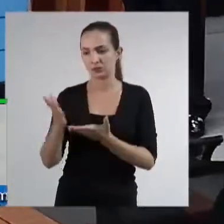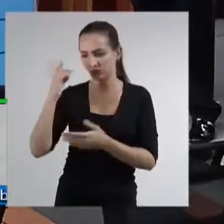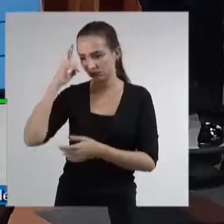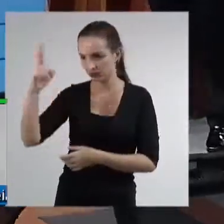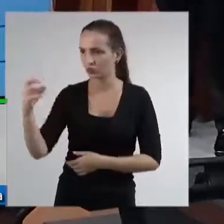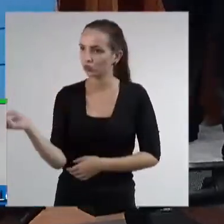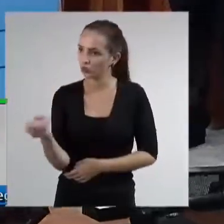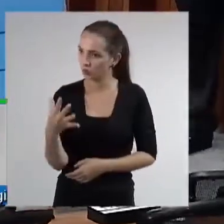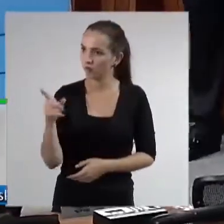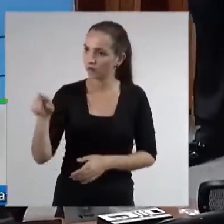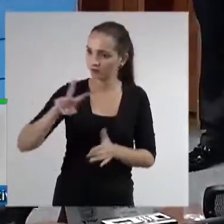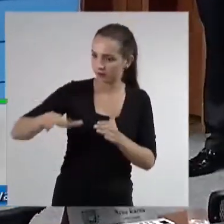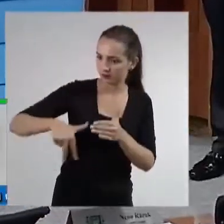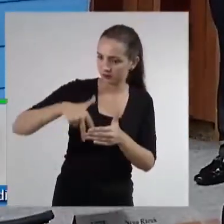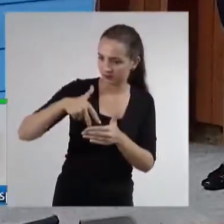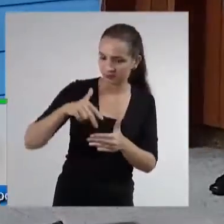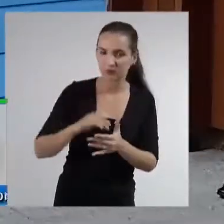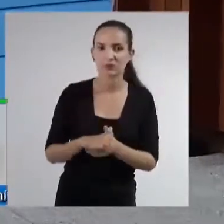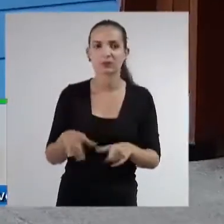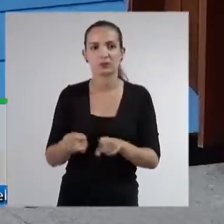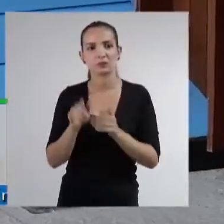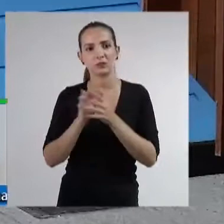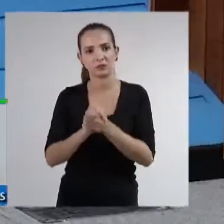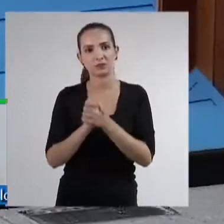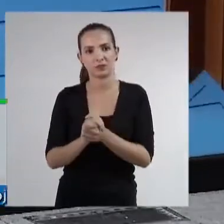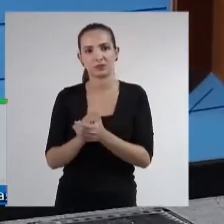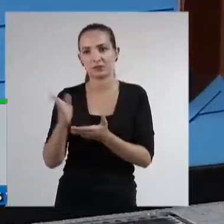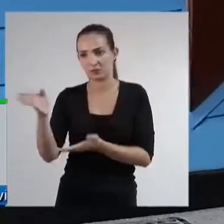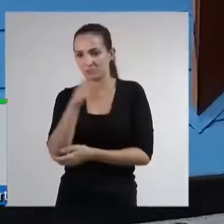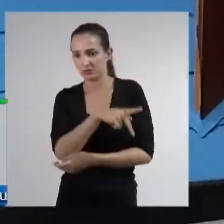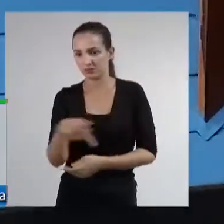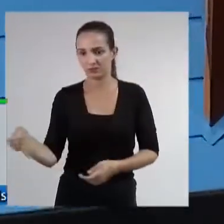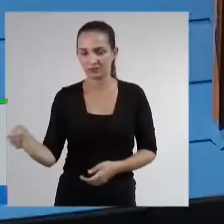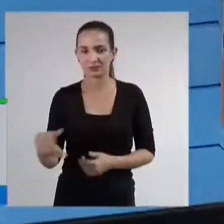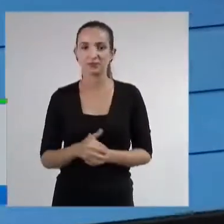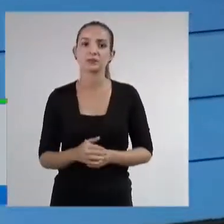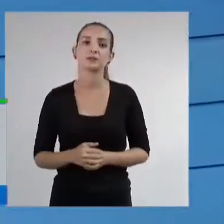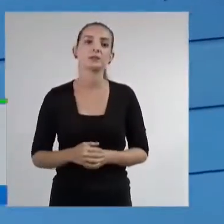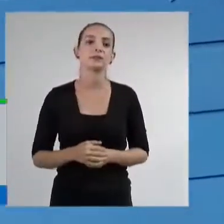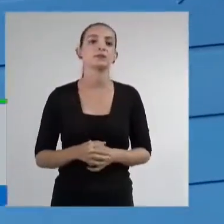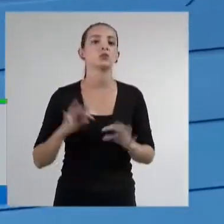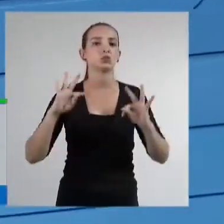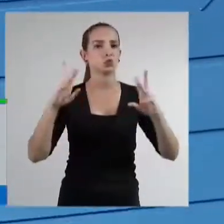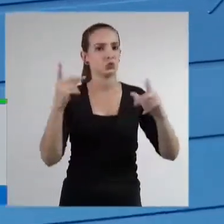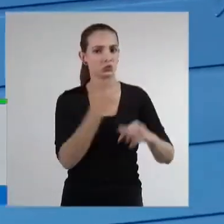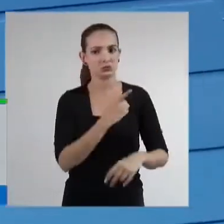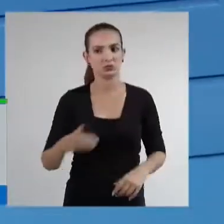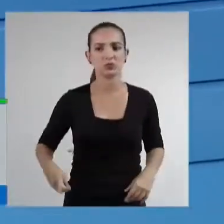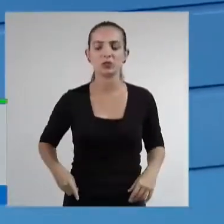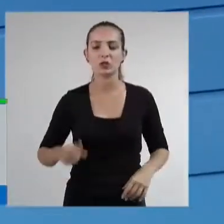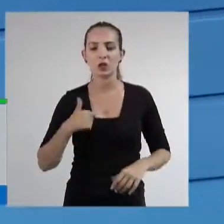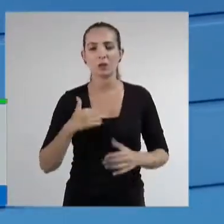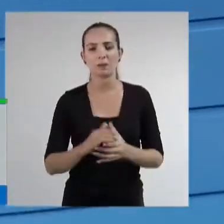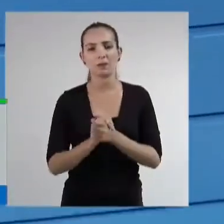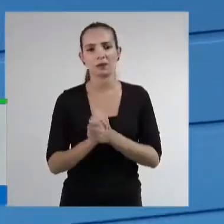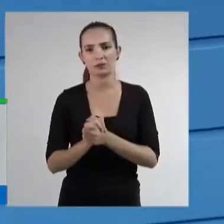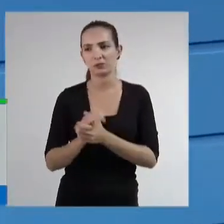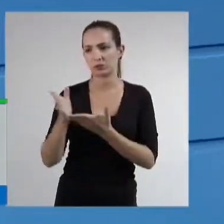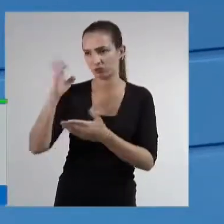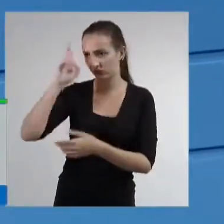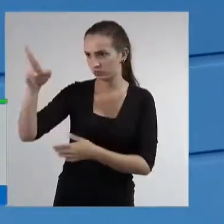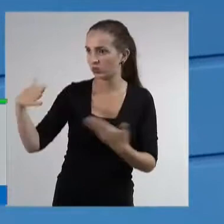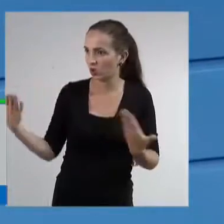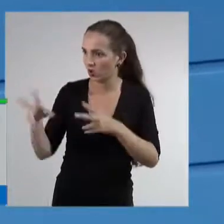desta casa, cumprimentar nosso presidente, os demais pares, e parabenizar Vossa Excelência por trazer à discussão esse tema. Na verdade, é